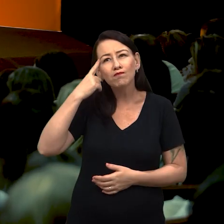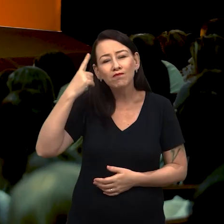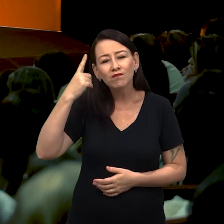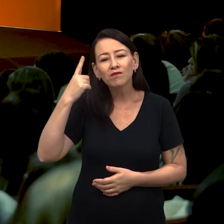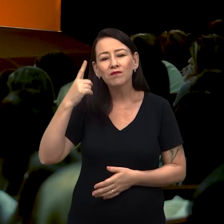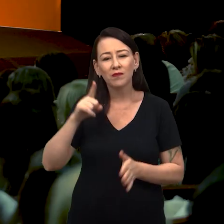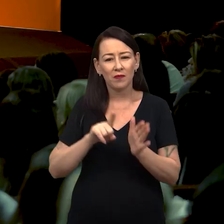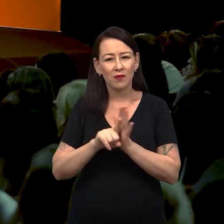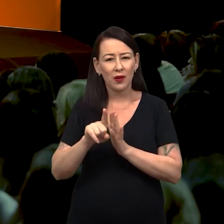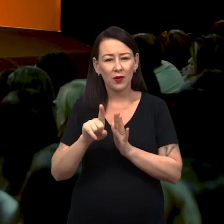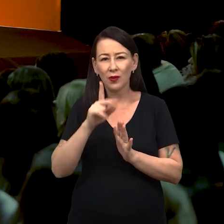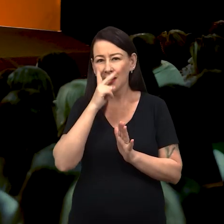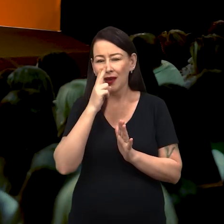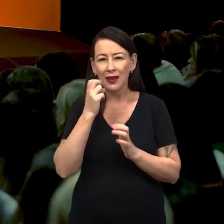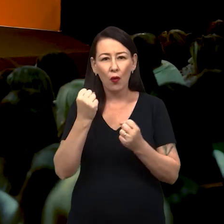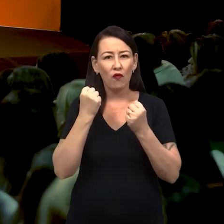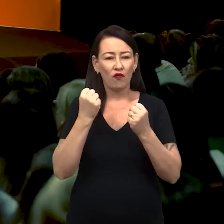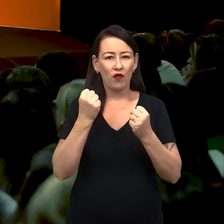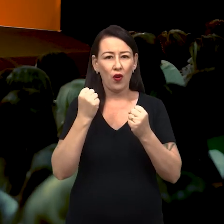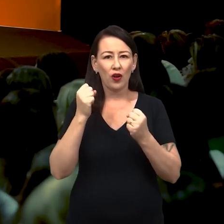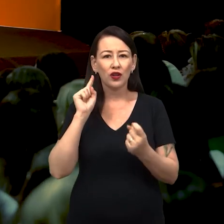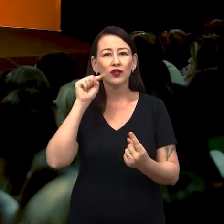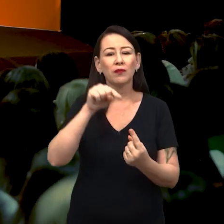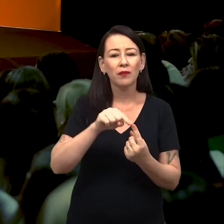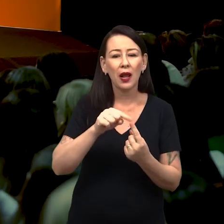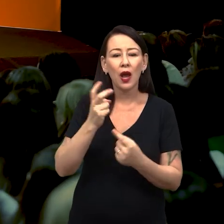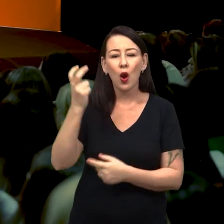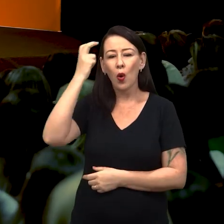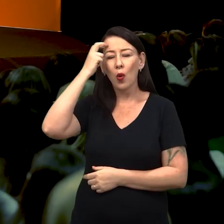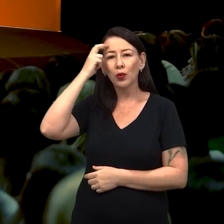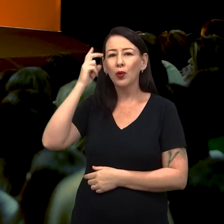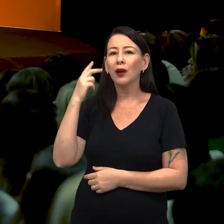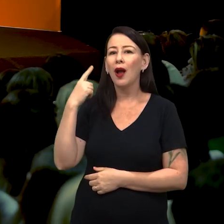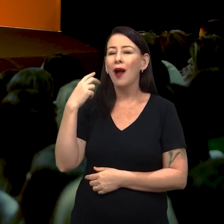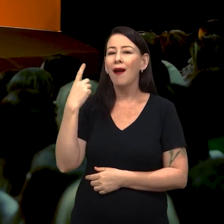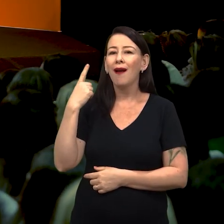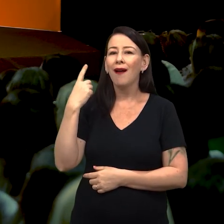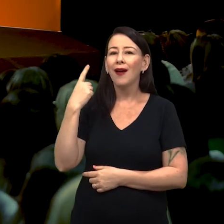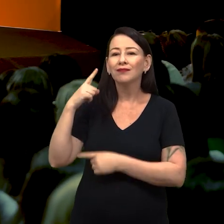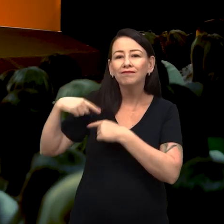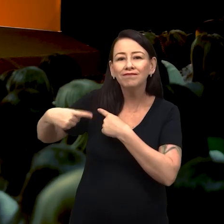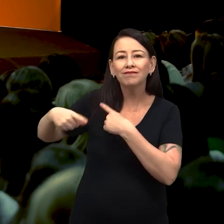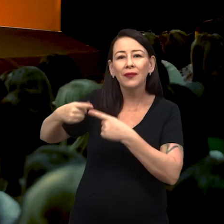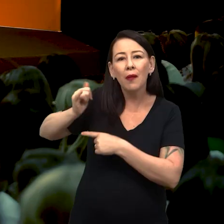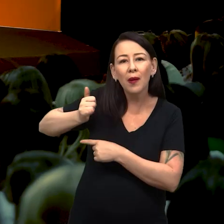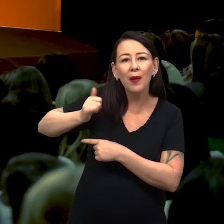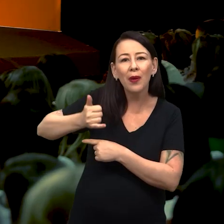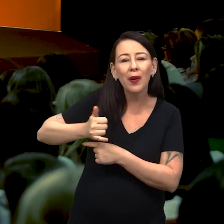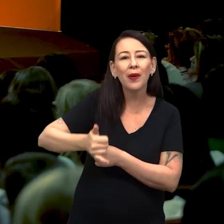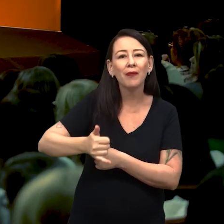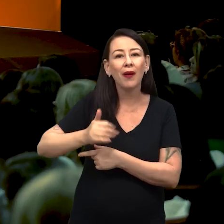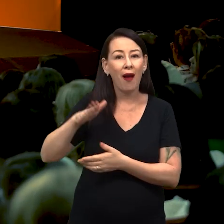isso, pela cultura oral, super, isso, né, chegou... E permanece muito forte ainda hoje.